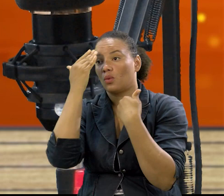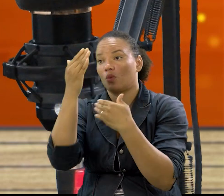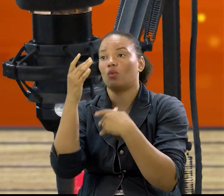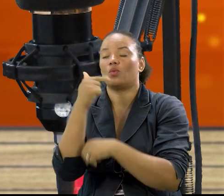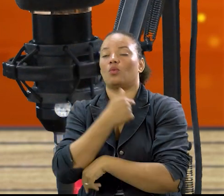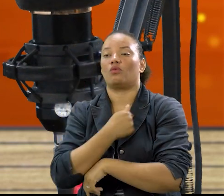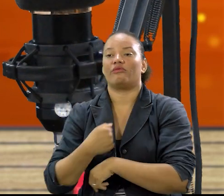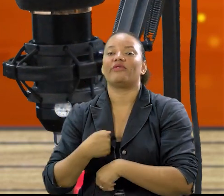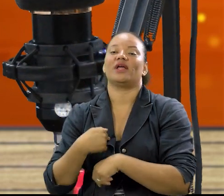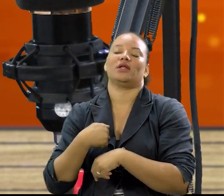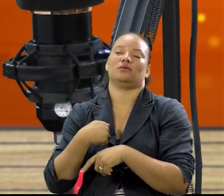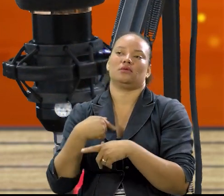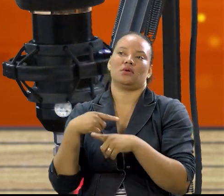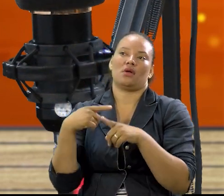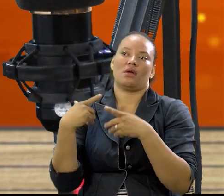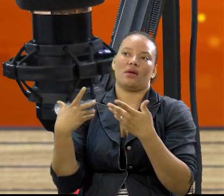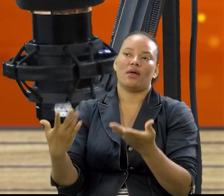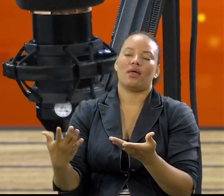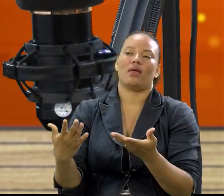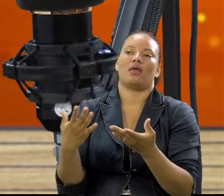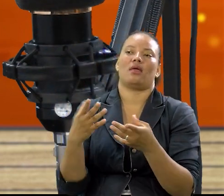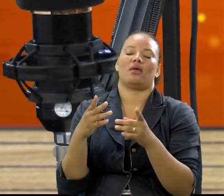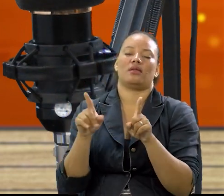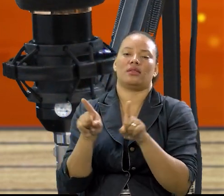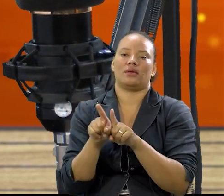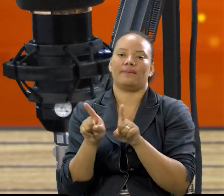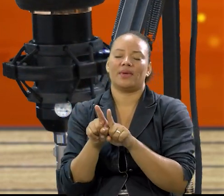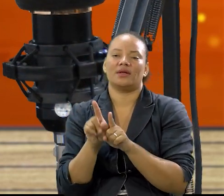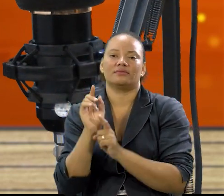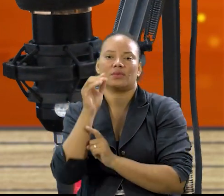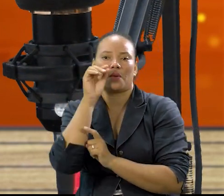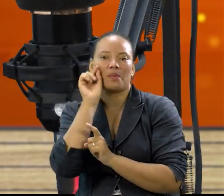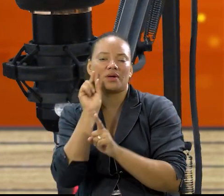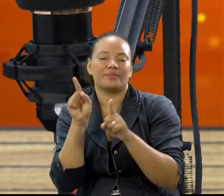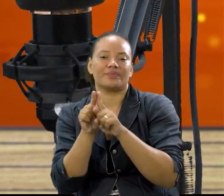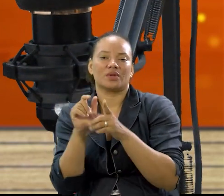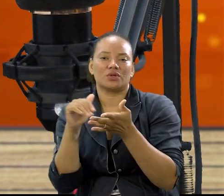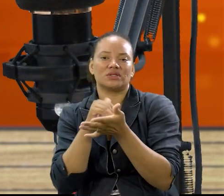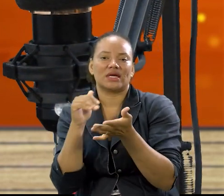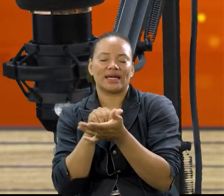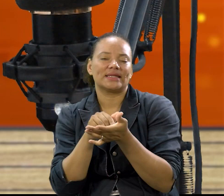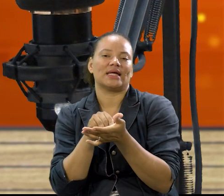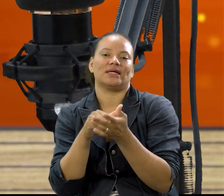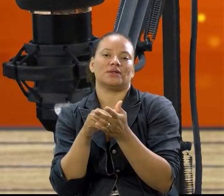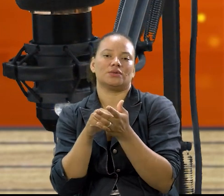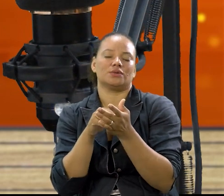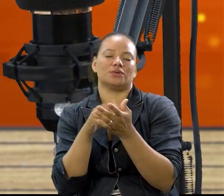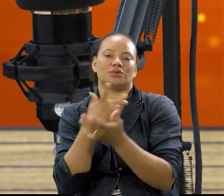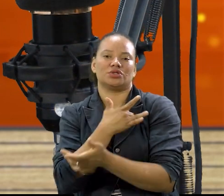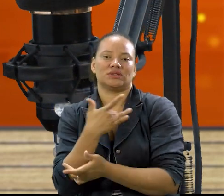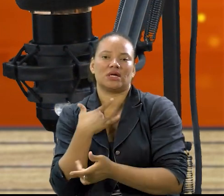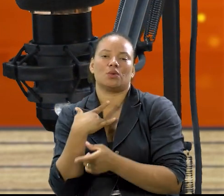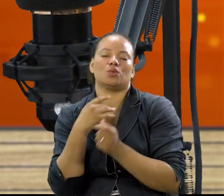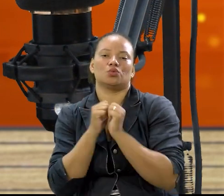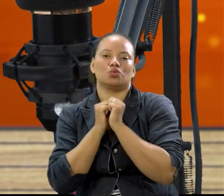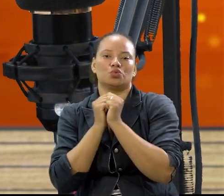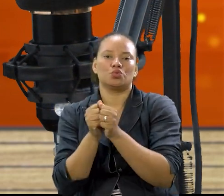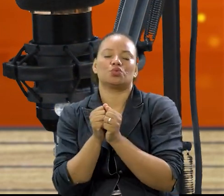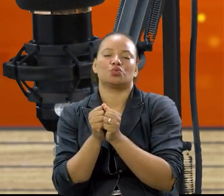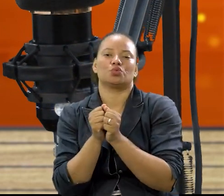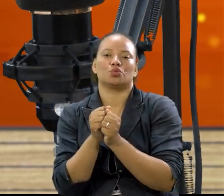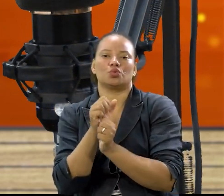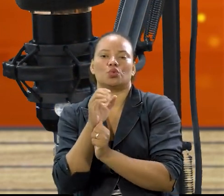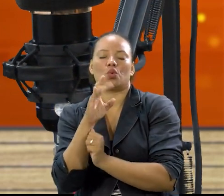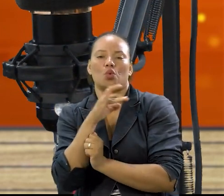o governador Coronel Marcos Rocha juntamente com com o nosso secretário de saúde o